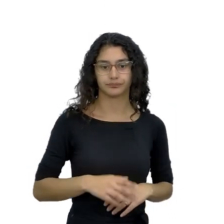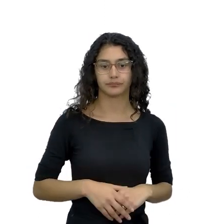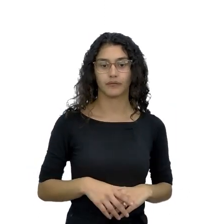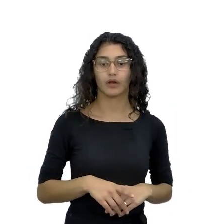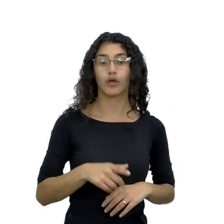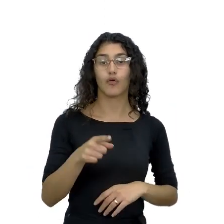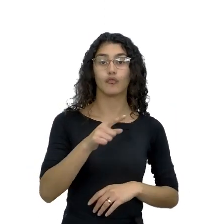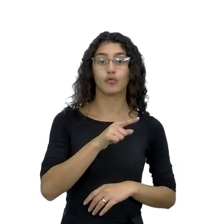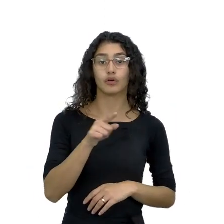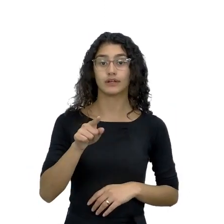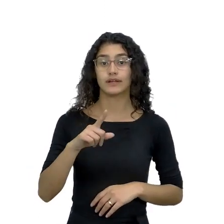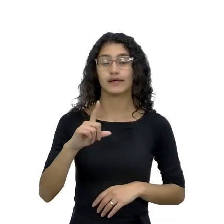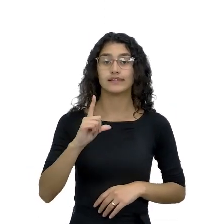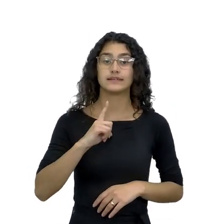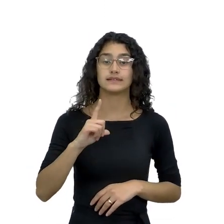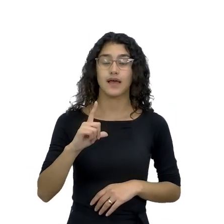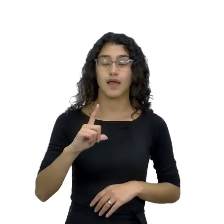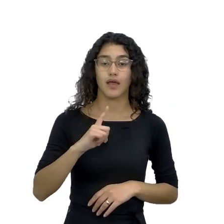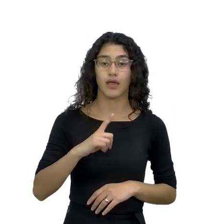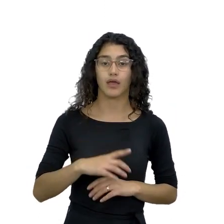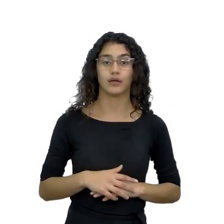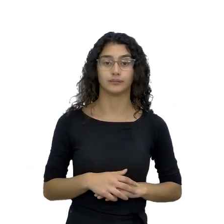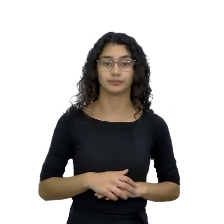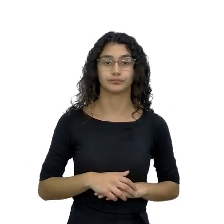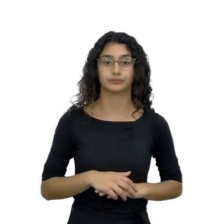que vocês tenham